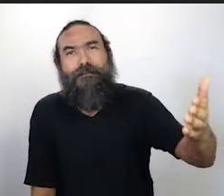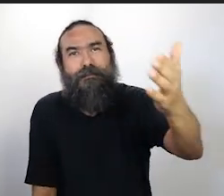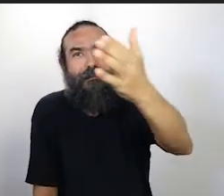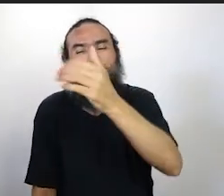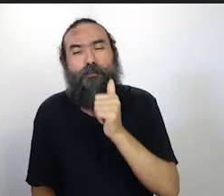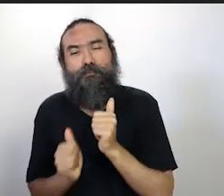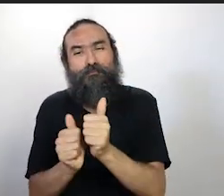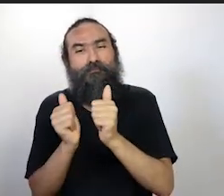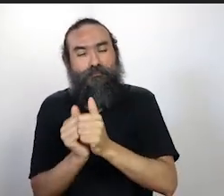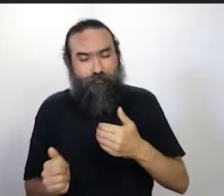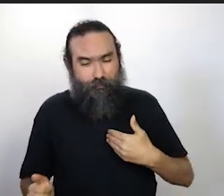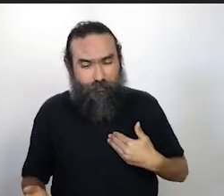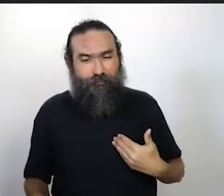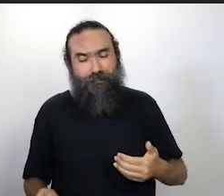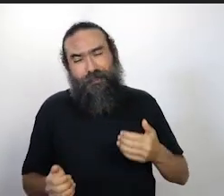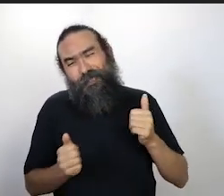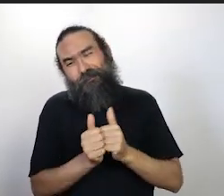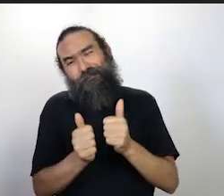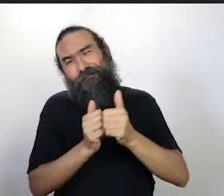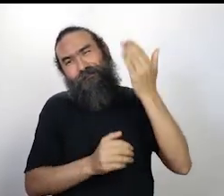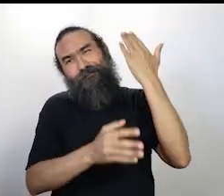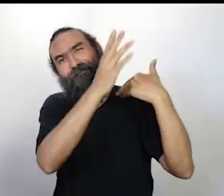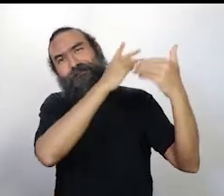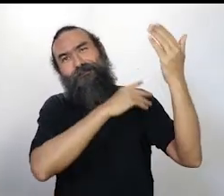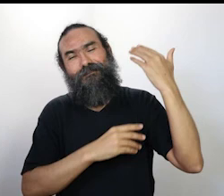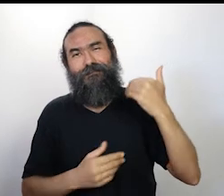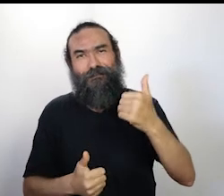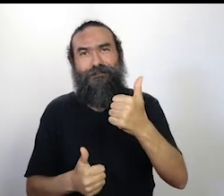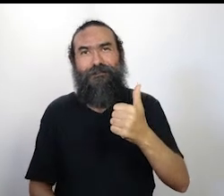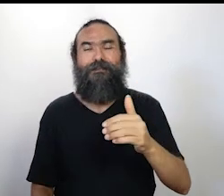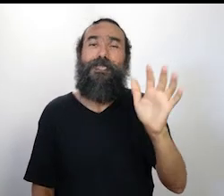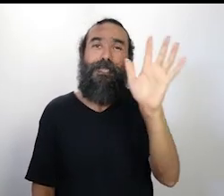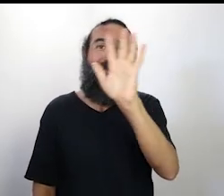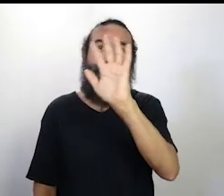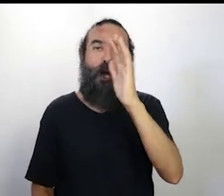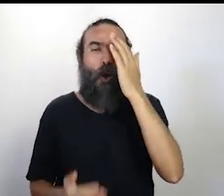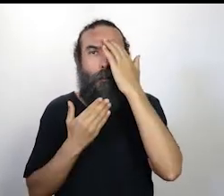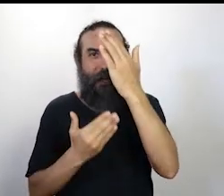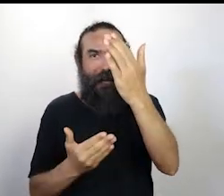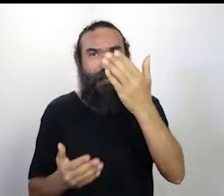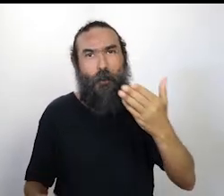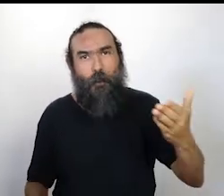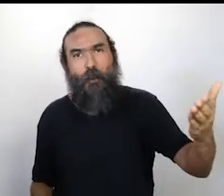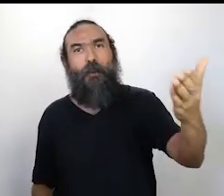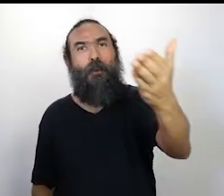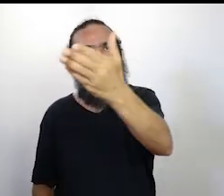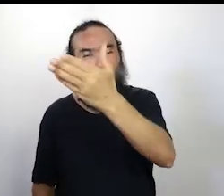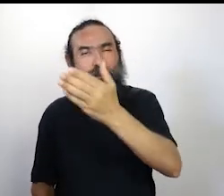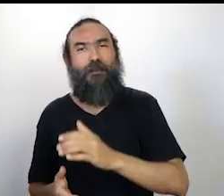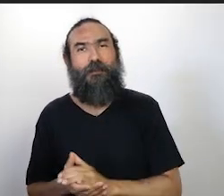sempre nossa parceira de muitos anos, desde o início, e seguimos. Tchau, obrigada a todos. A todos também.